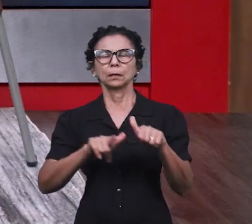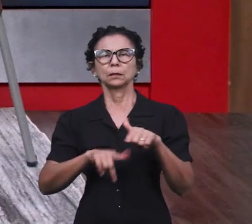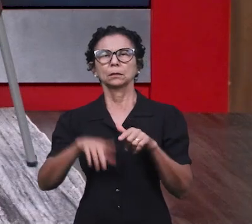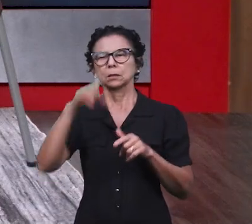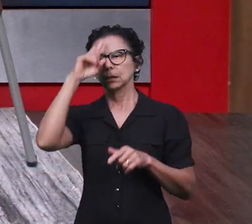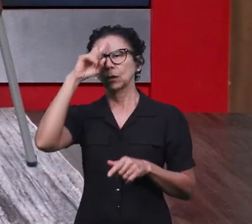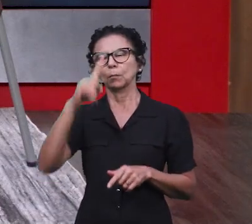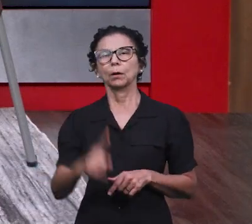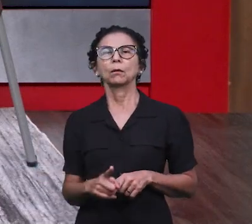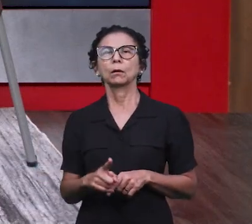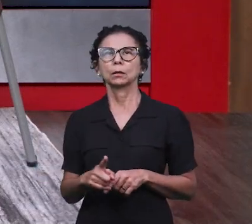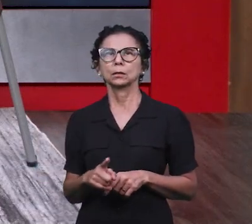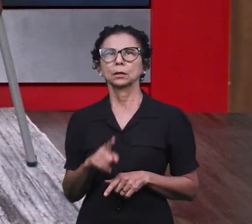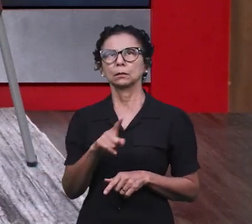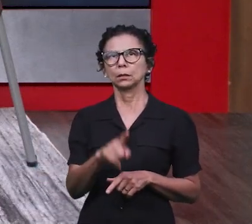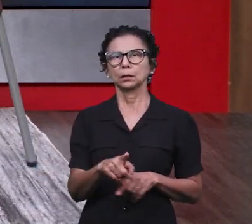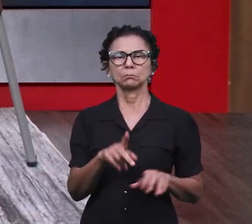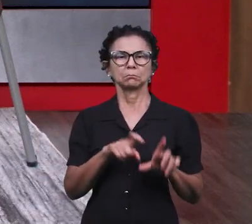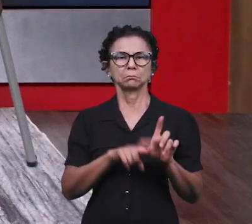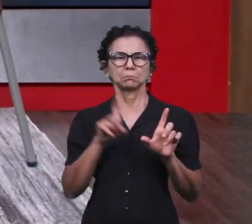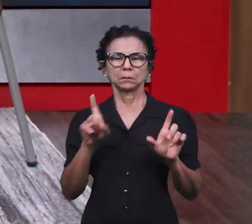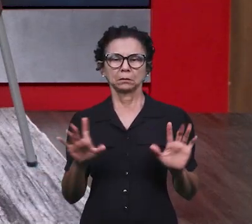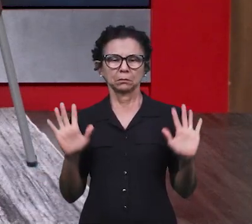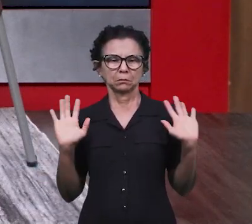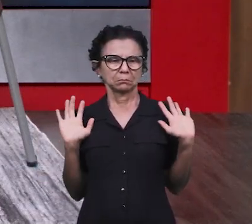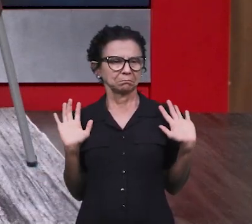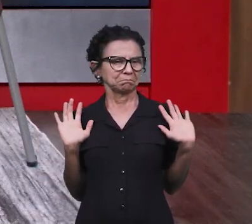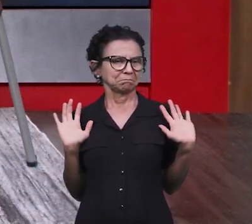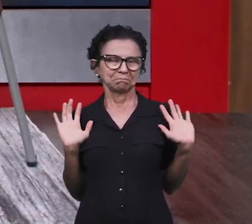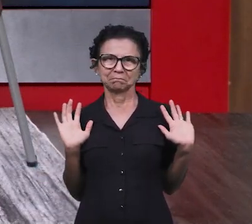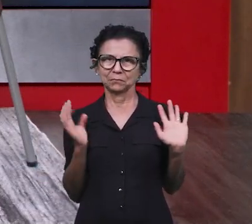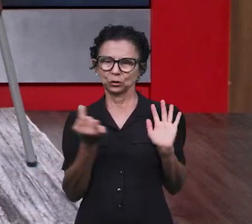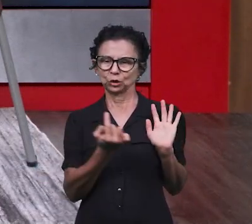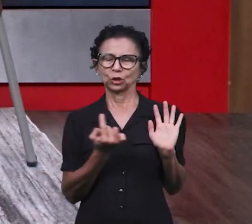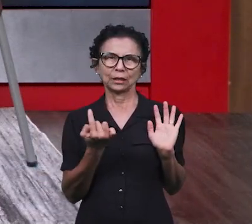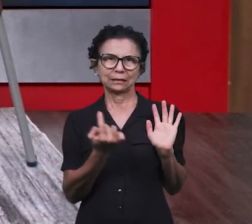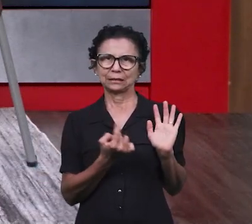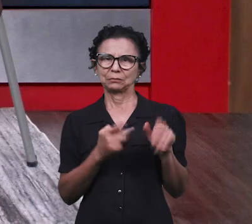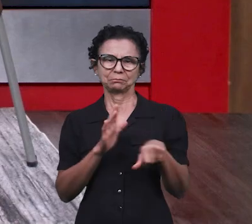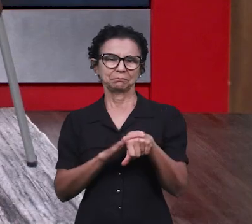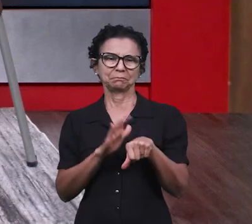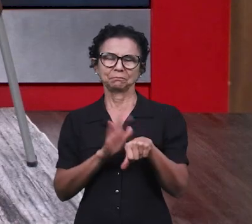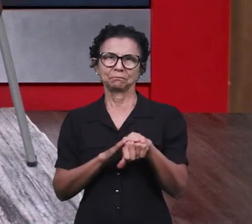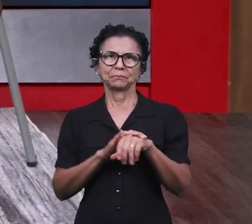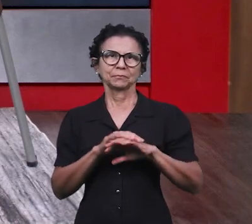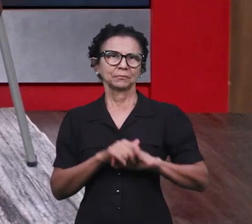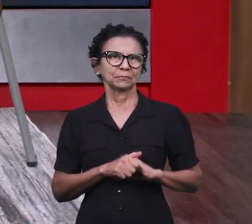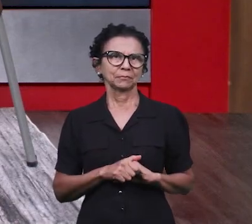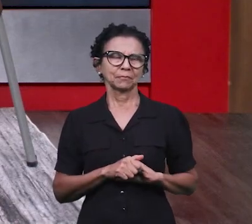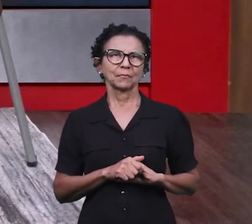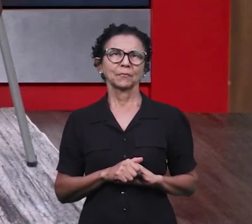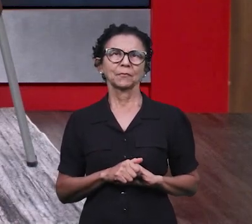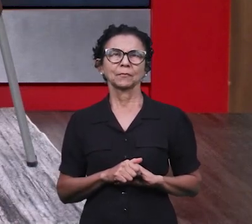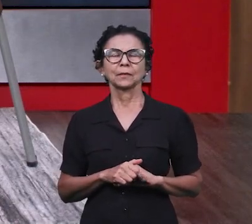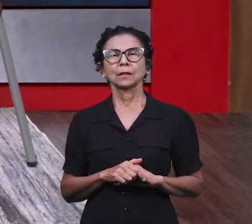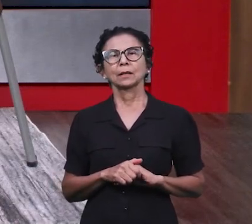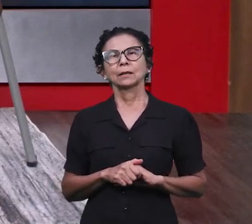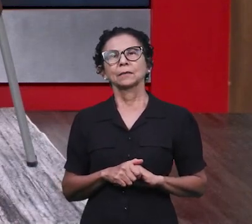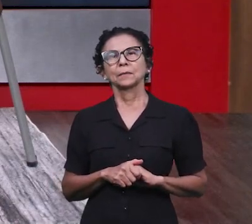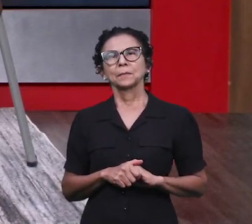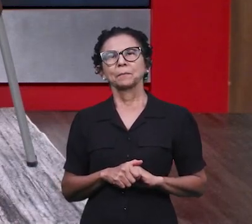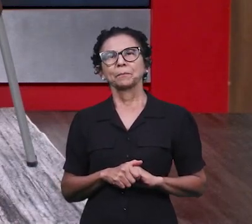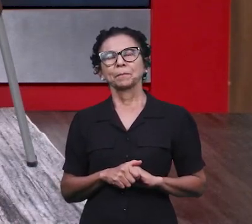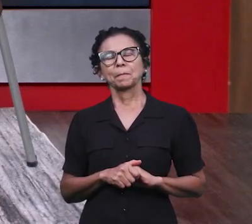aquele local sem nenhuma intervenção humana, né? O carro sozinho mesmo, chama-se carro autônomo, né? Lá na China,